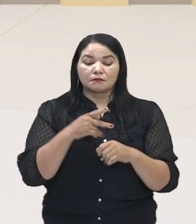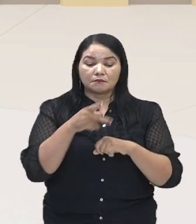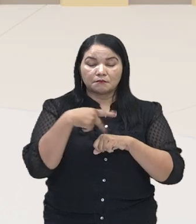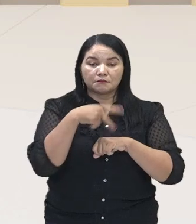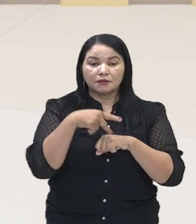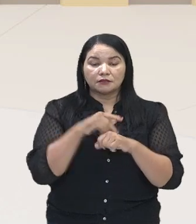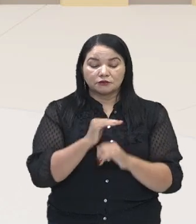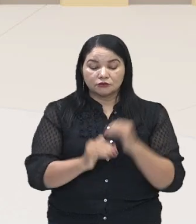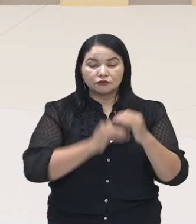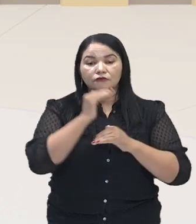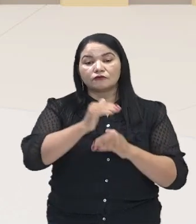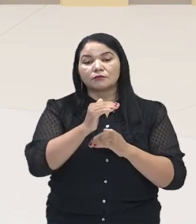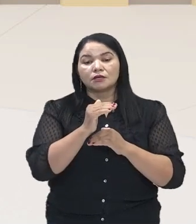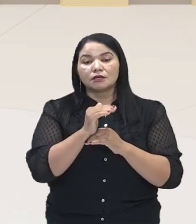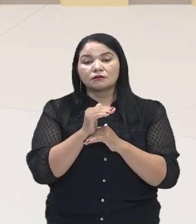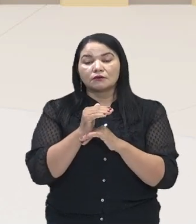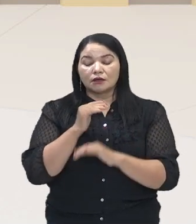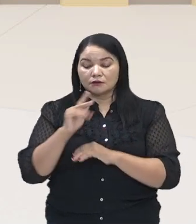países